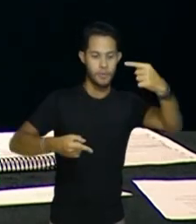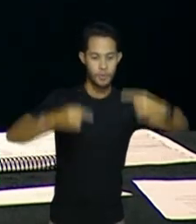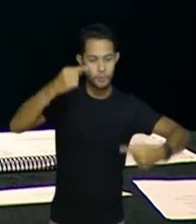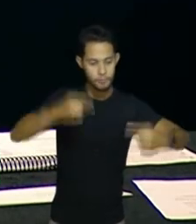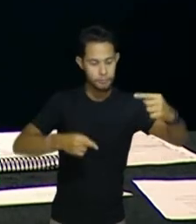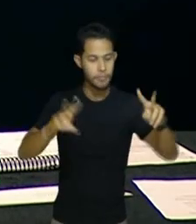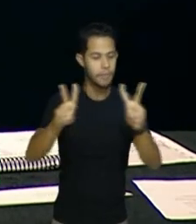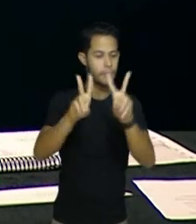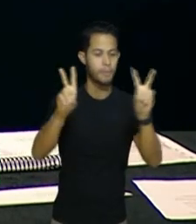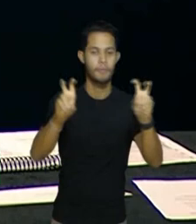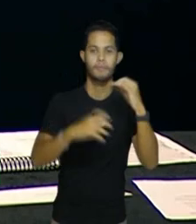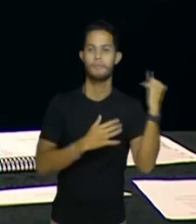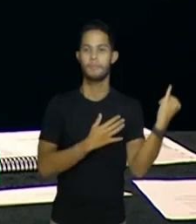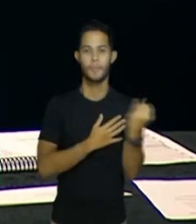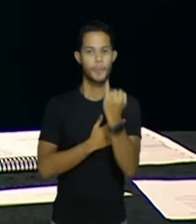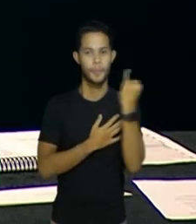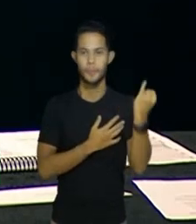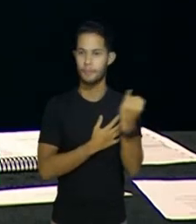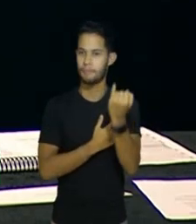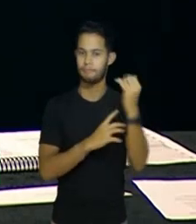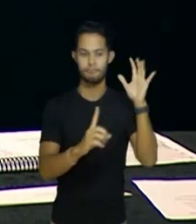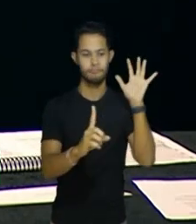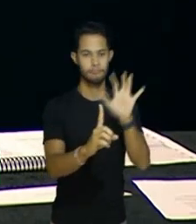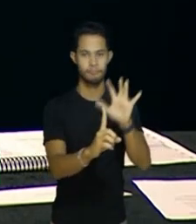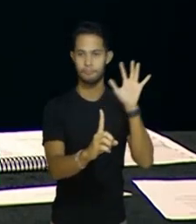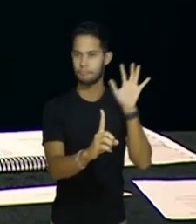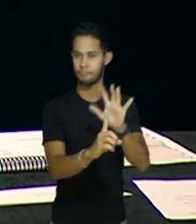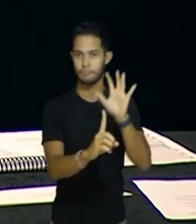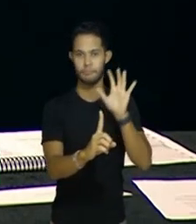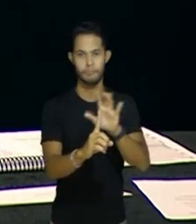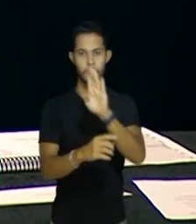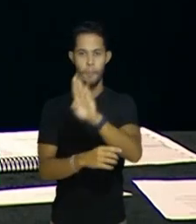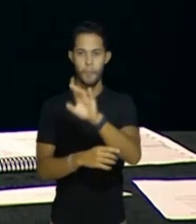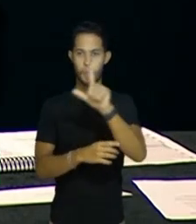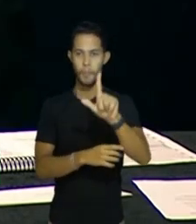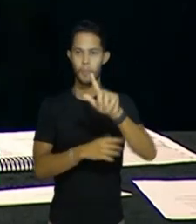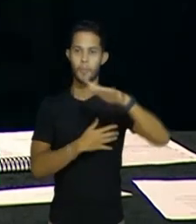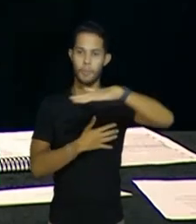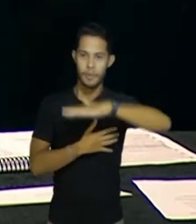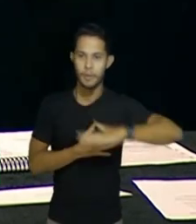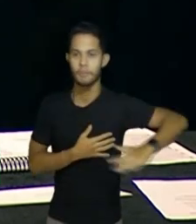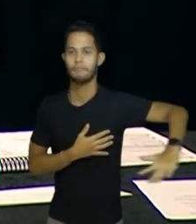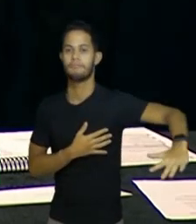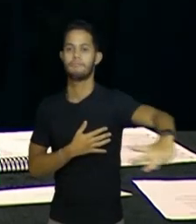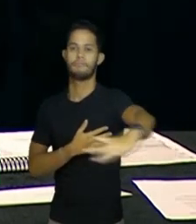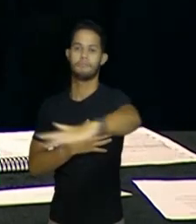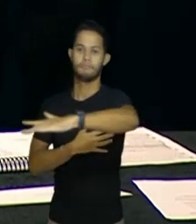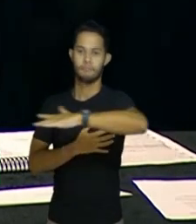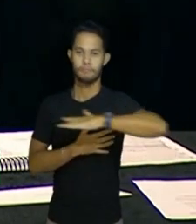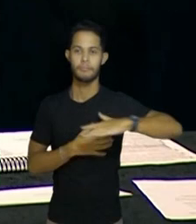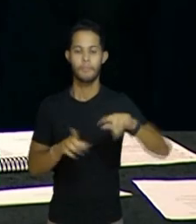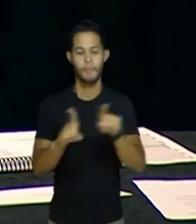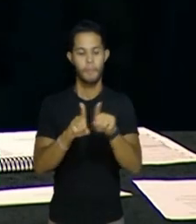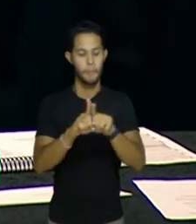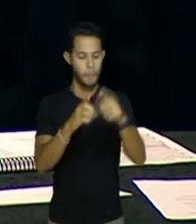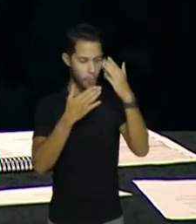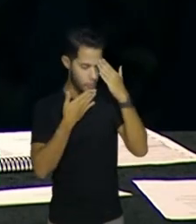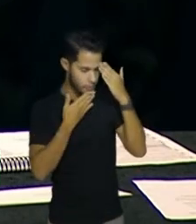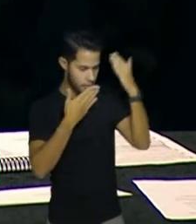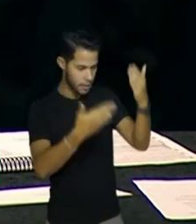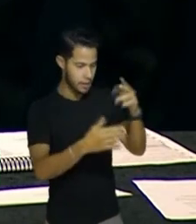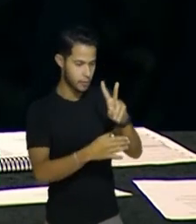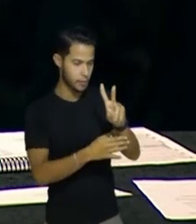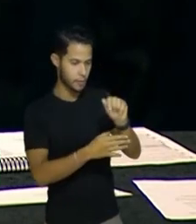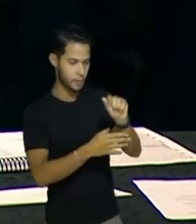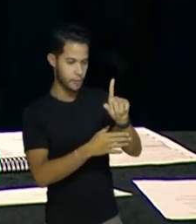pertinentes para toda a região da Grande Blumenau. Agradecer à bancada regional do Vale do Itajaí por toda a